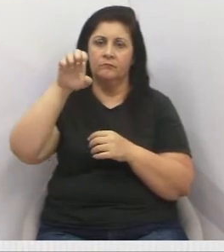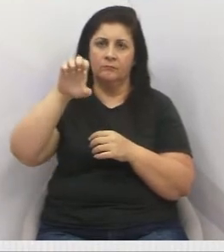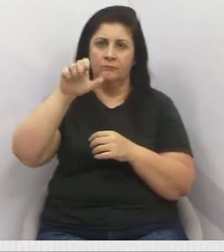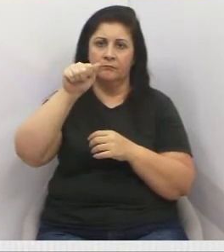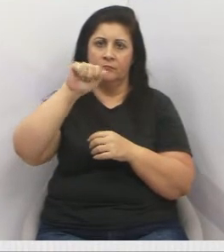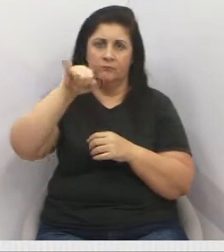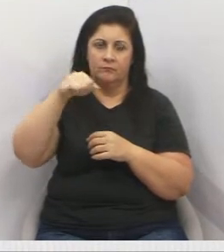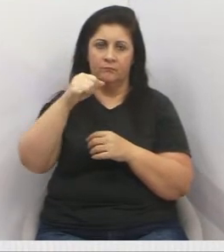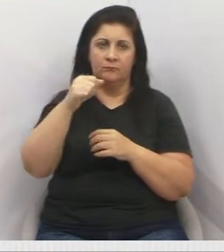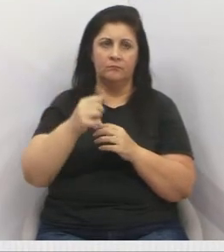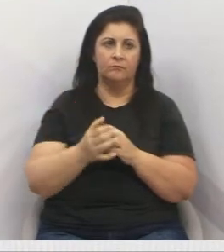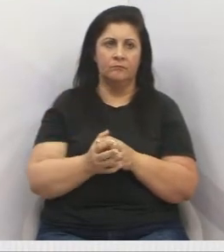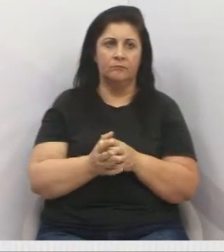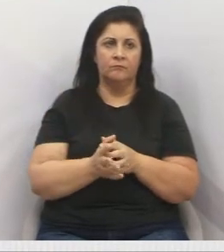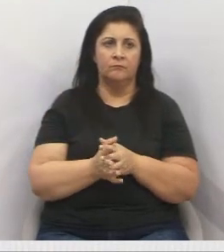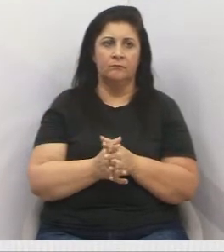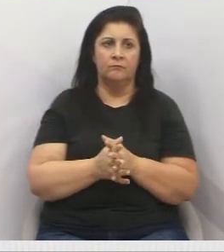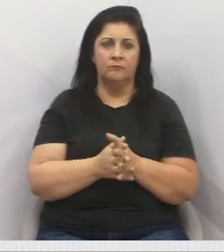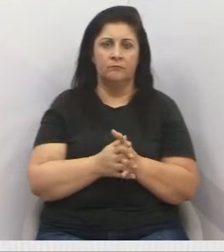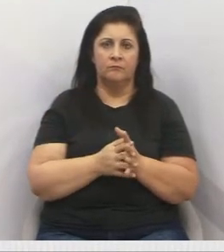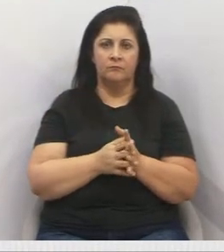dos Engenheiros e Arquitetos.